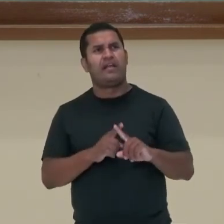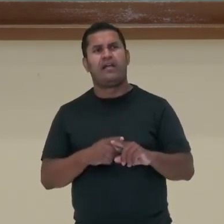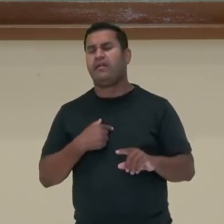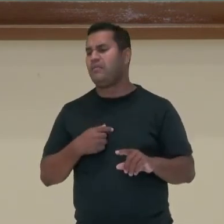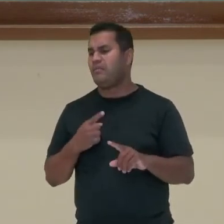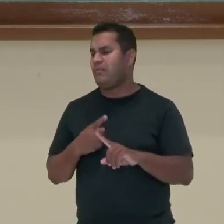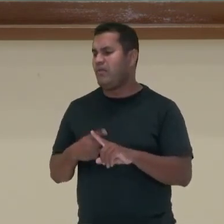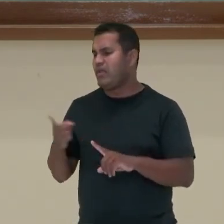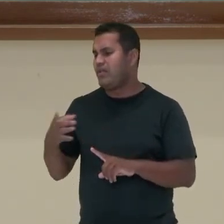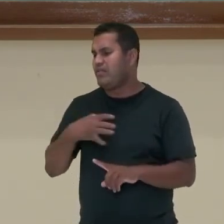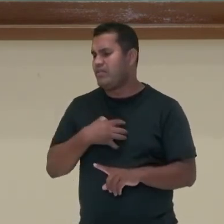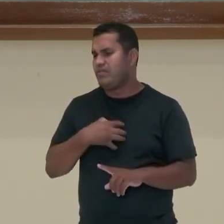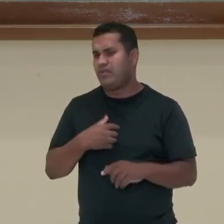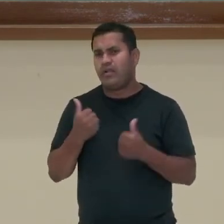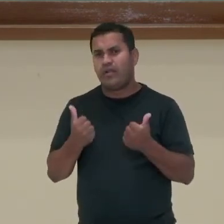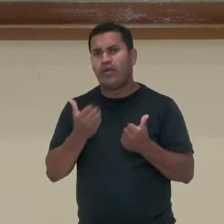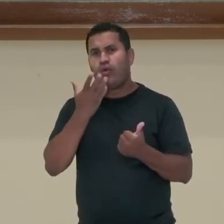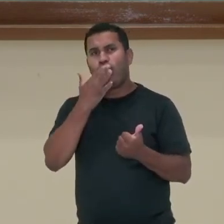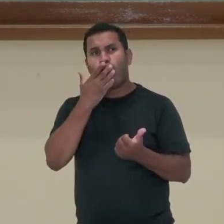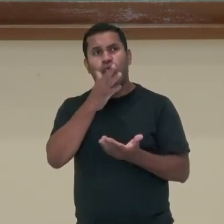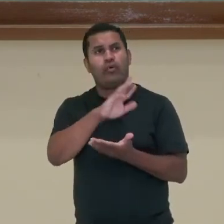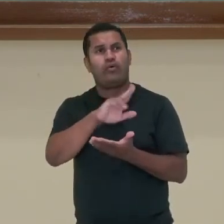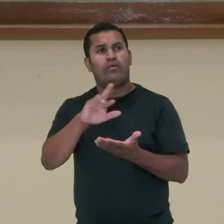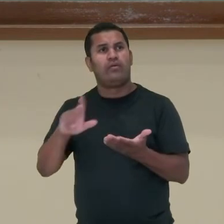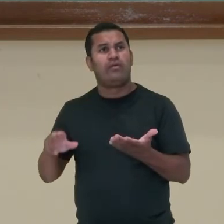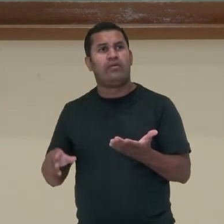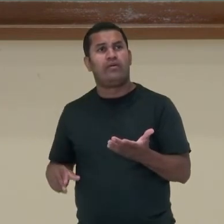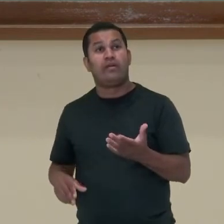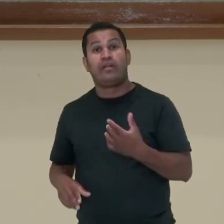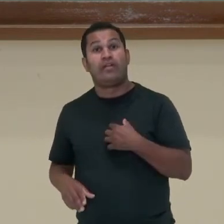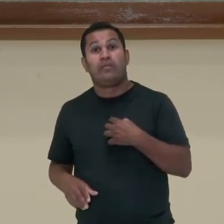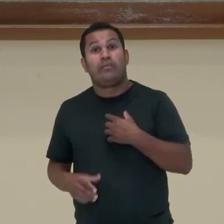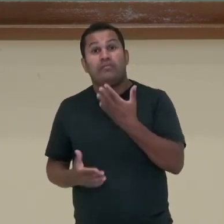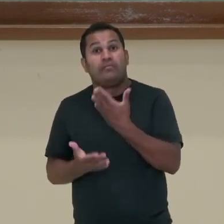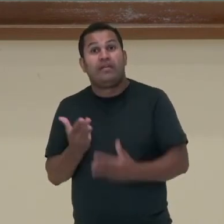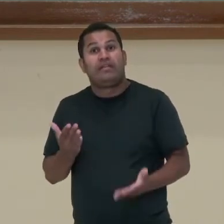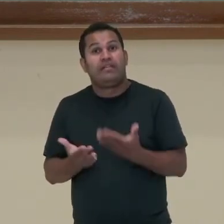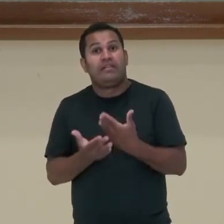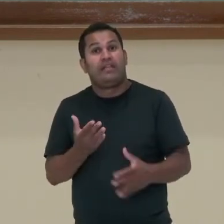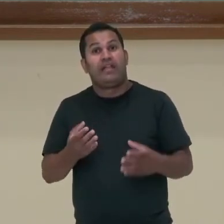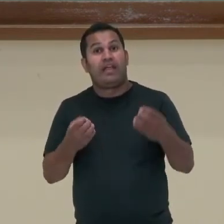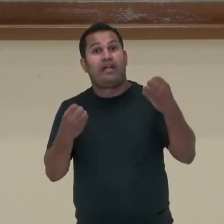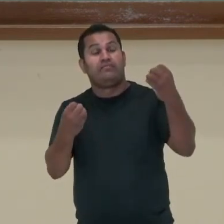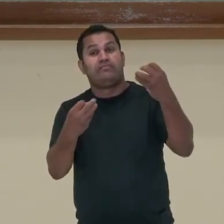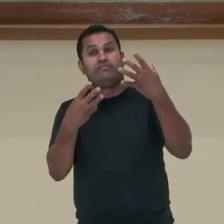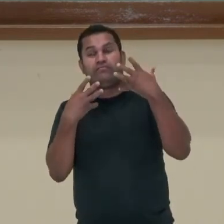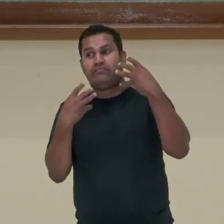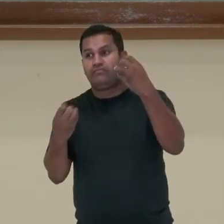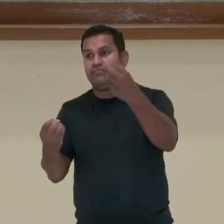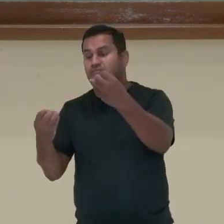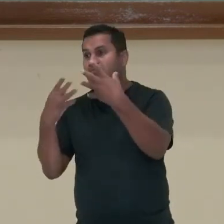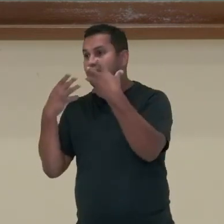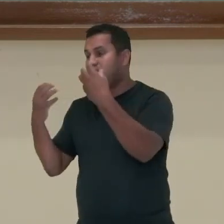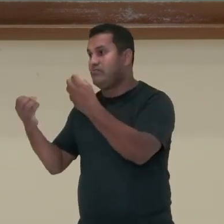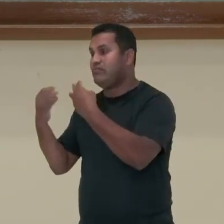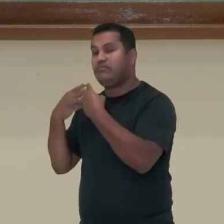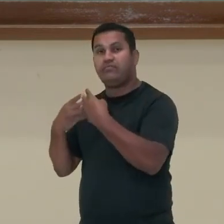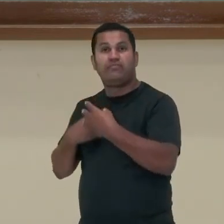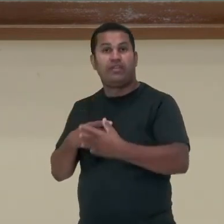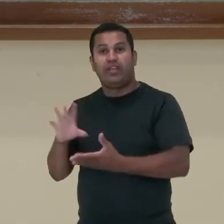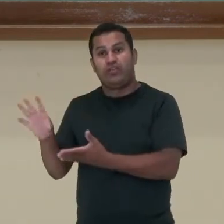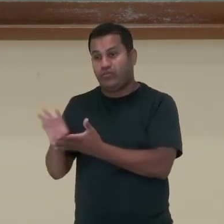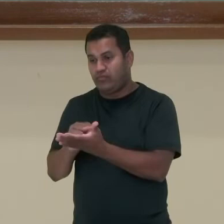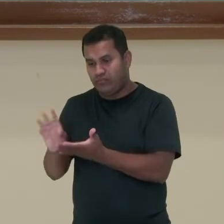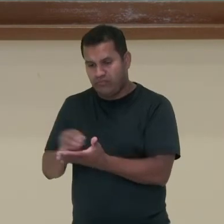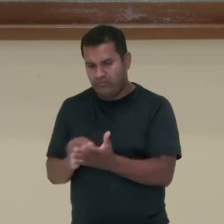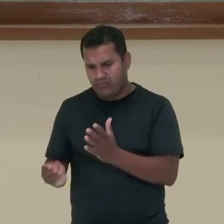falava, é tantas cores que eu vejo na minha frente que eu tenho que ser rápido, porque eu posso perder essa luz. Então, quer dizer, ele tinha esse ímpeto de fazer essa pintura. Então, ele teve amor